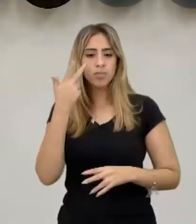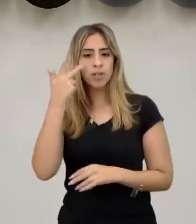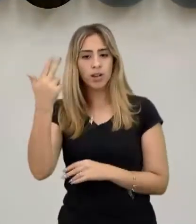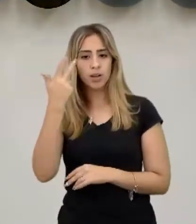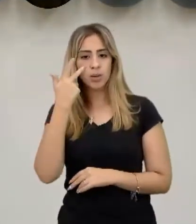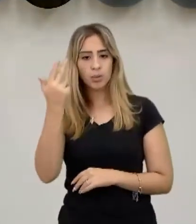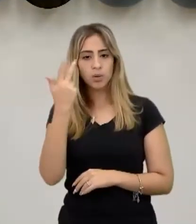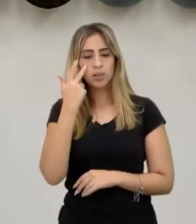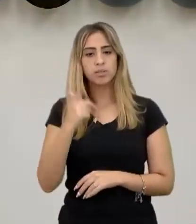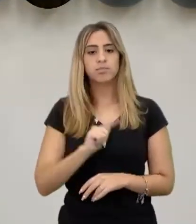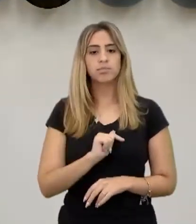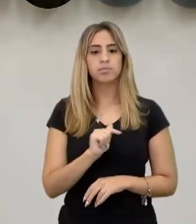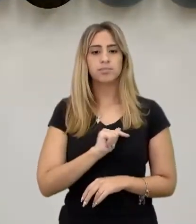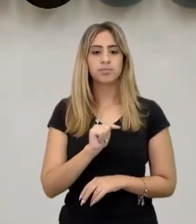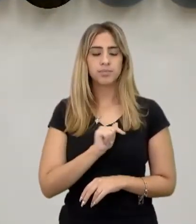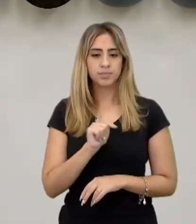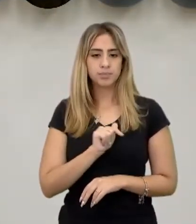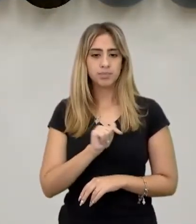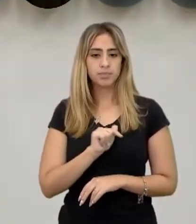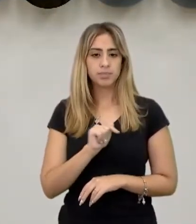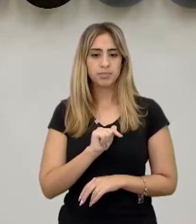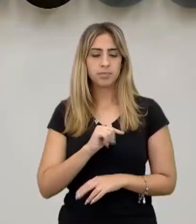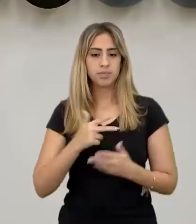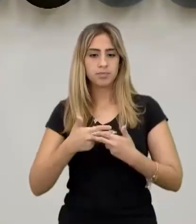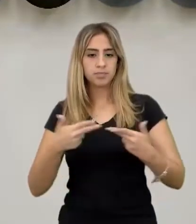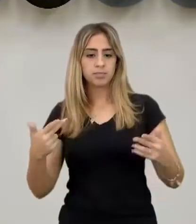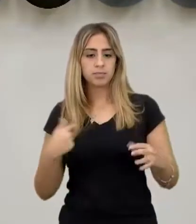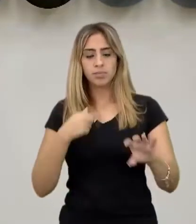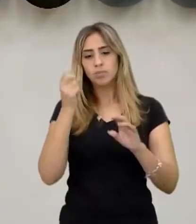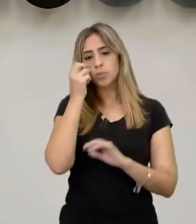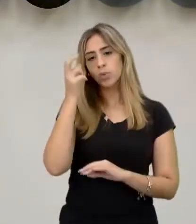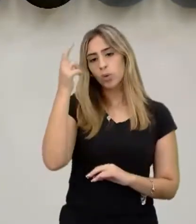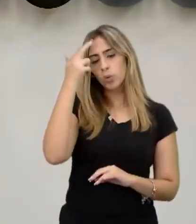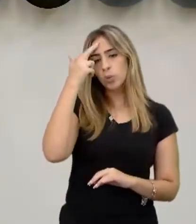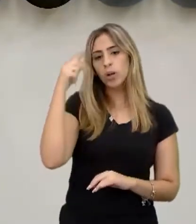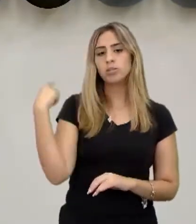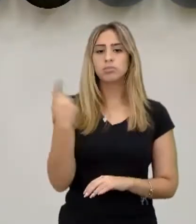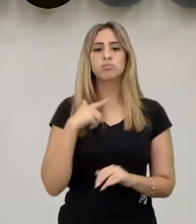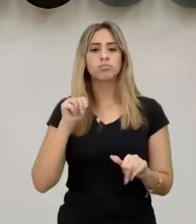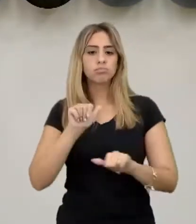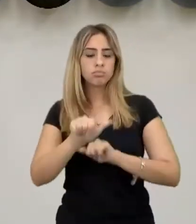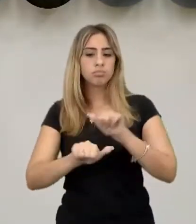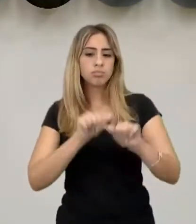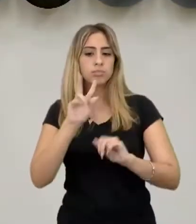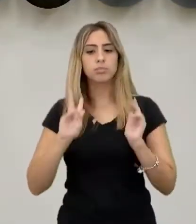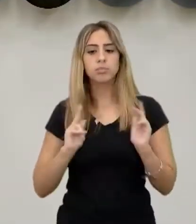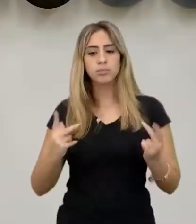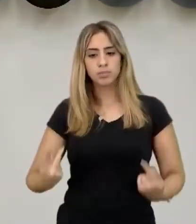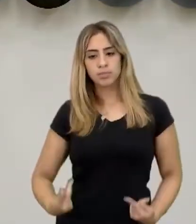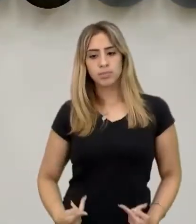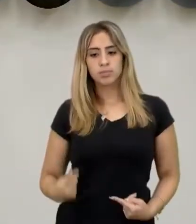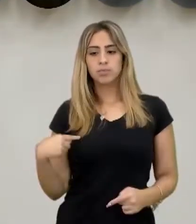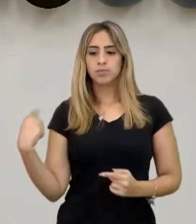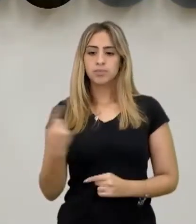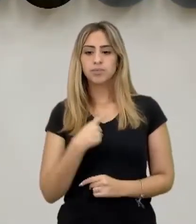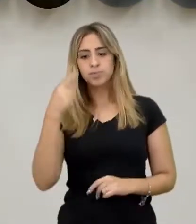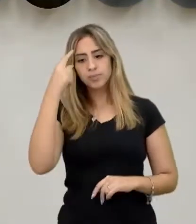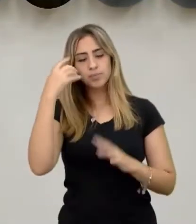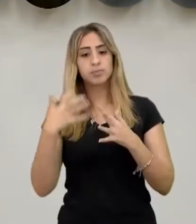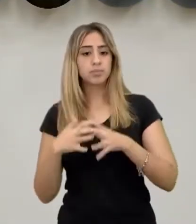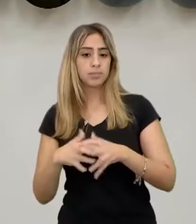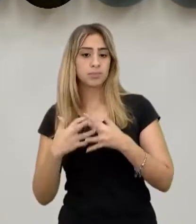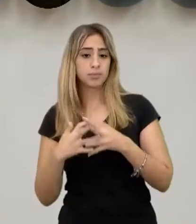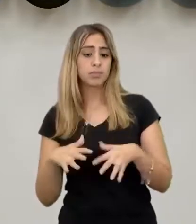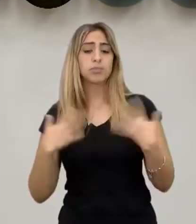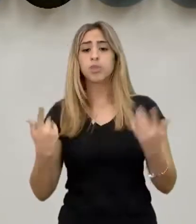naturais, né, e tem elementos culturais, né, das transformações humanas, a gente pensa